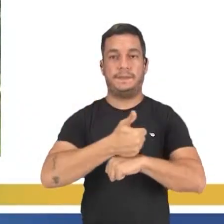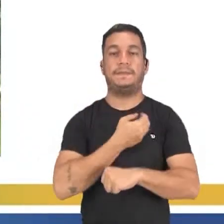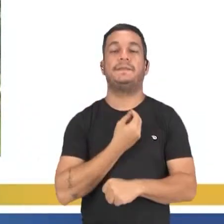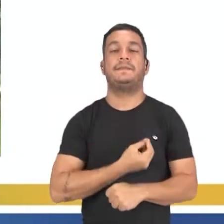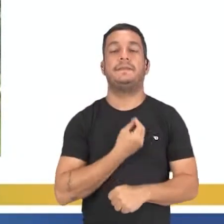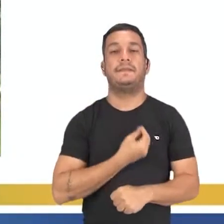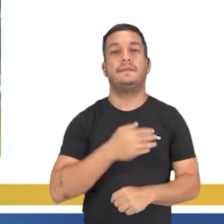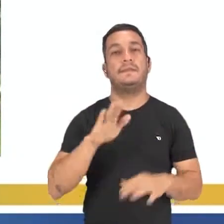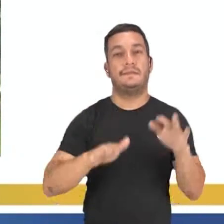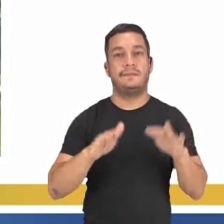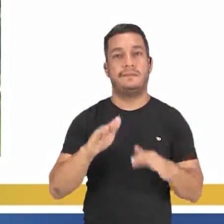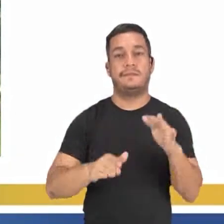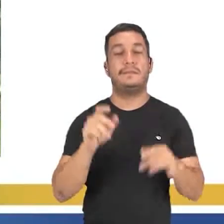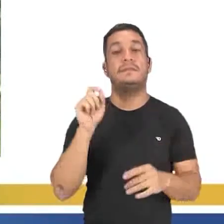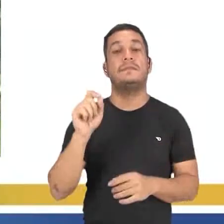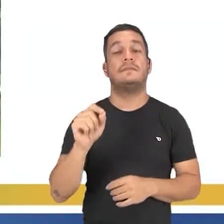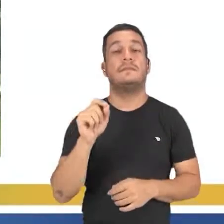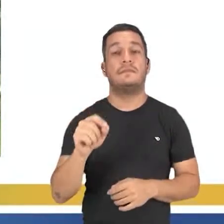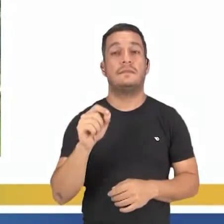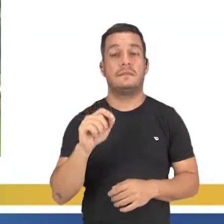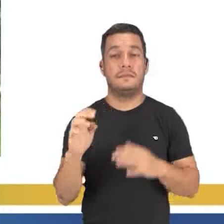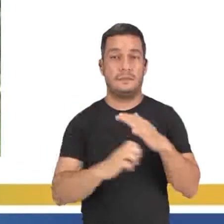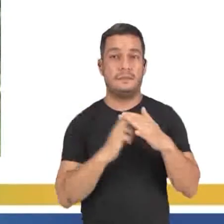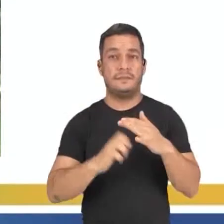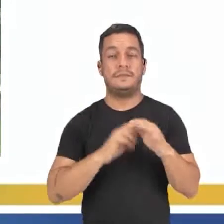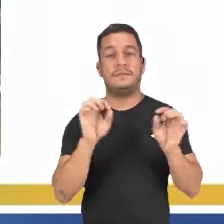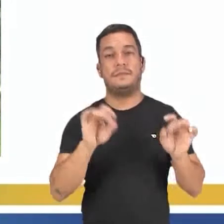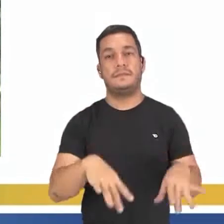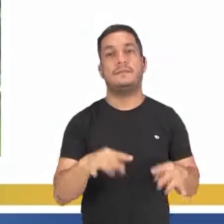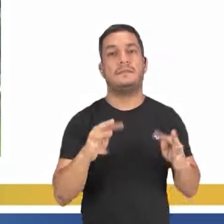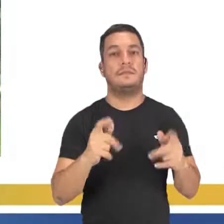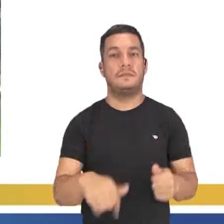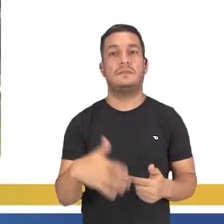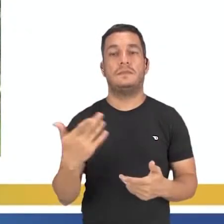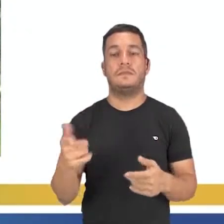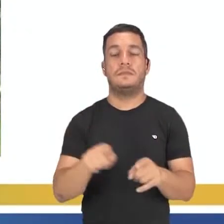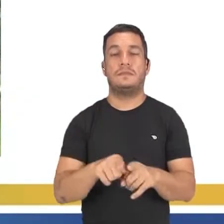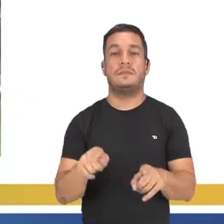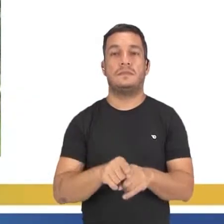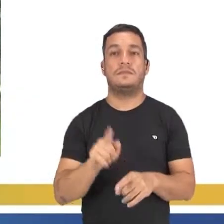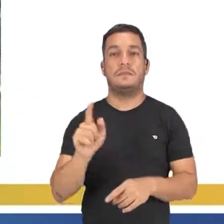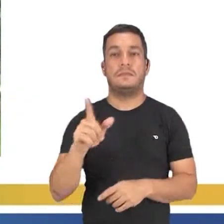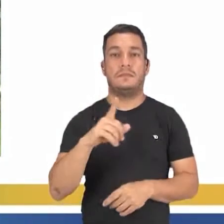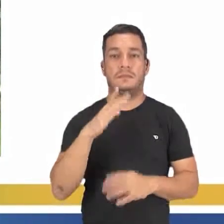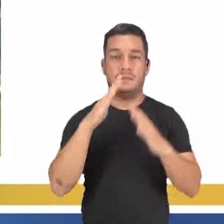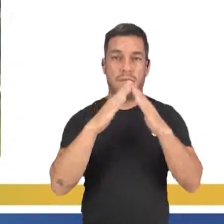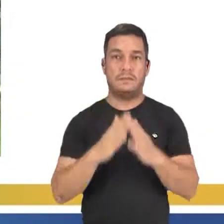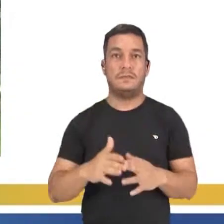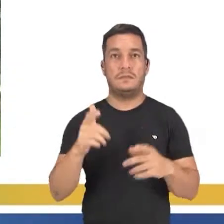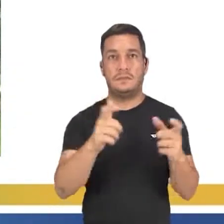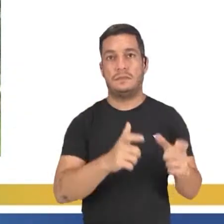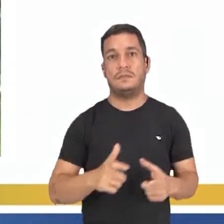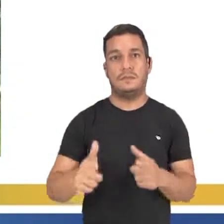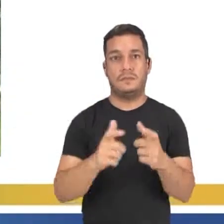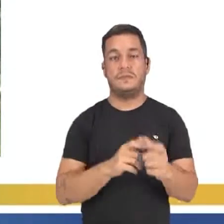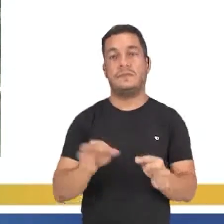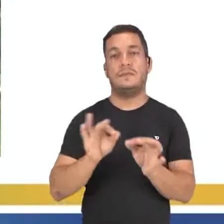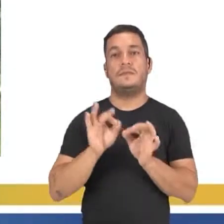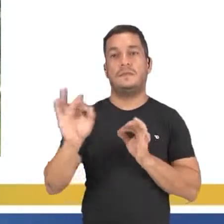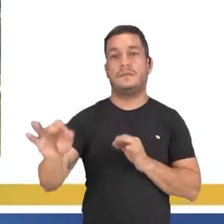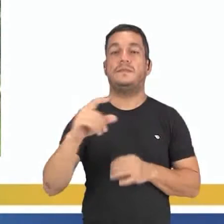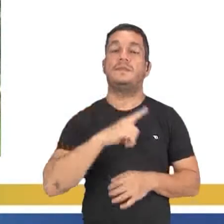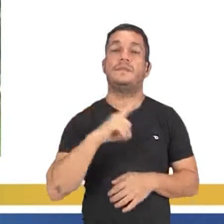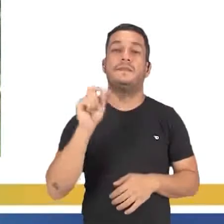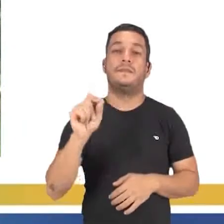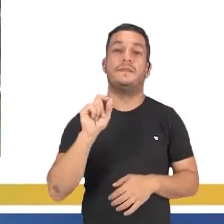vida. Geralmente, às vezes, inclusive, empresários abandonam tudo e passam a morar em lugares bastante distantes para